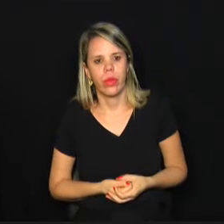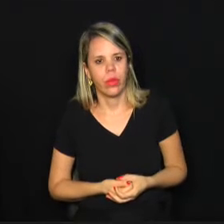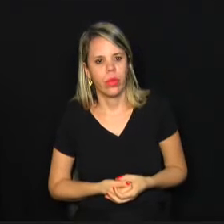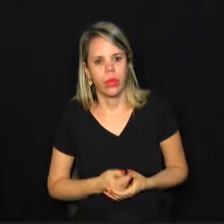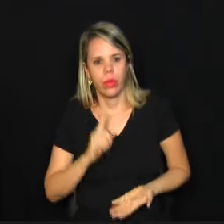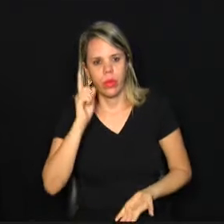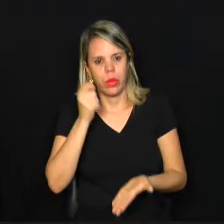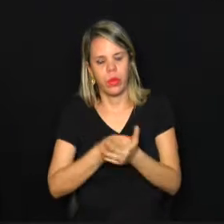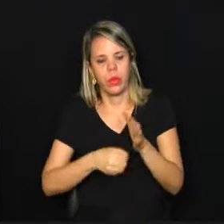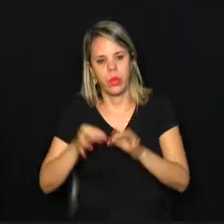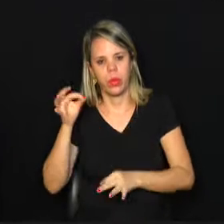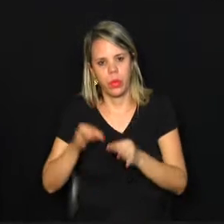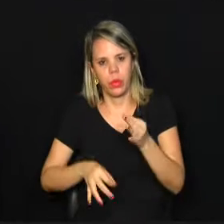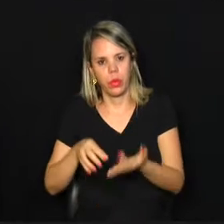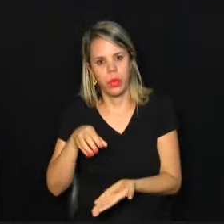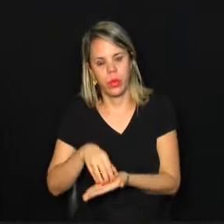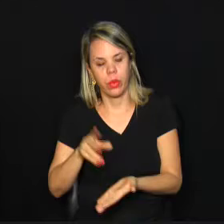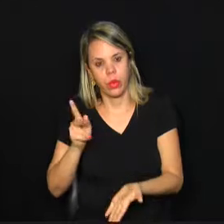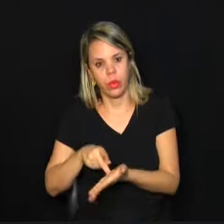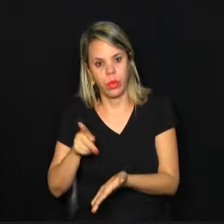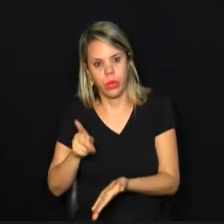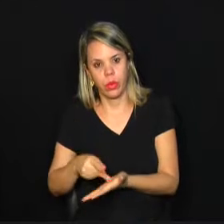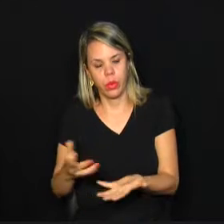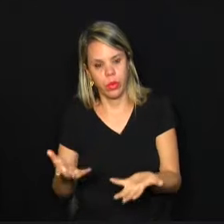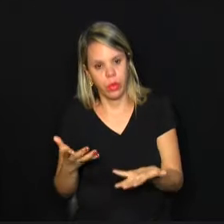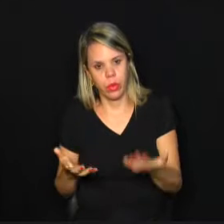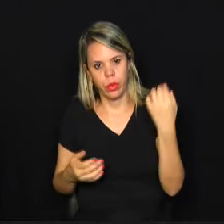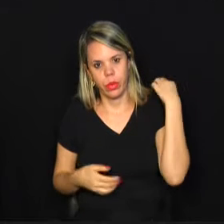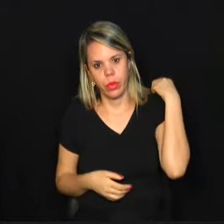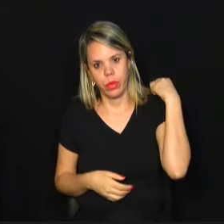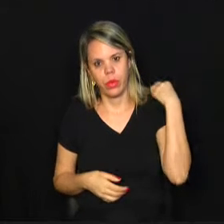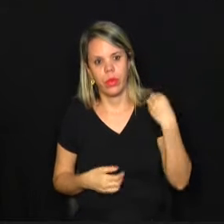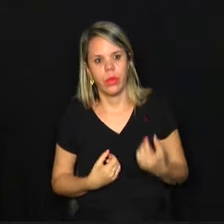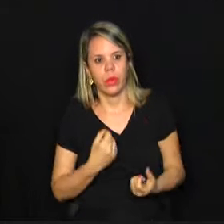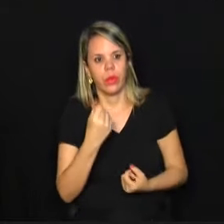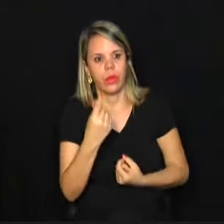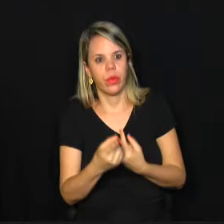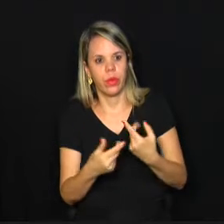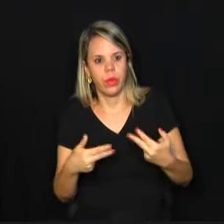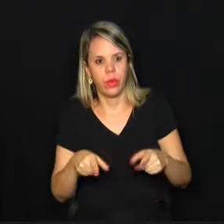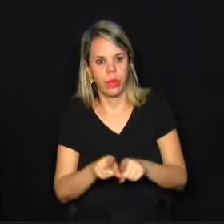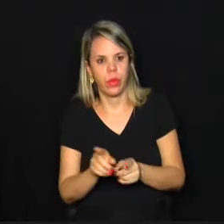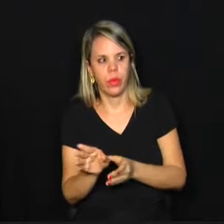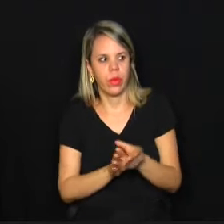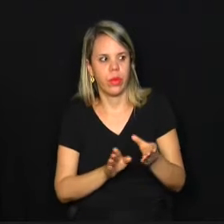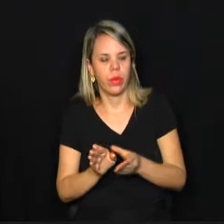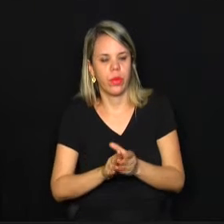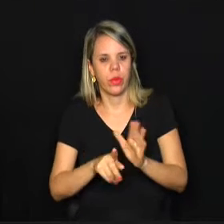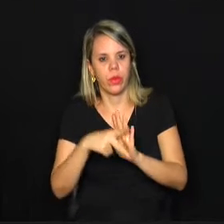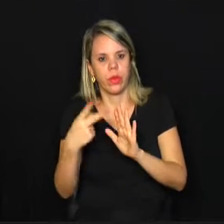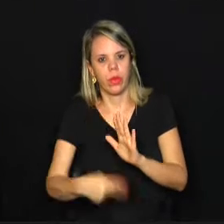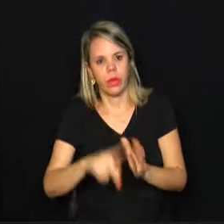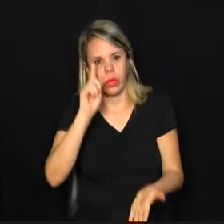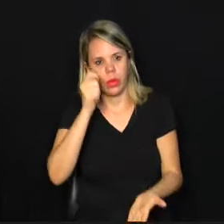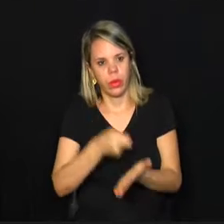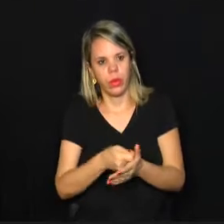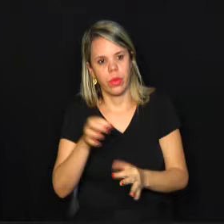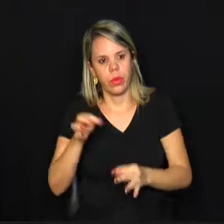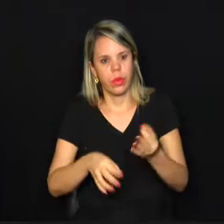decisão judicial, mas, na verdade, nós queremos o seguinte: nós partimos de algumas premissas orientadas pela própria decisão